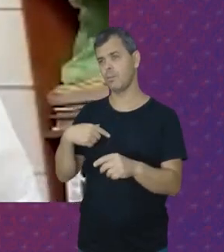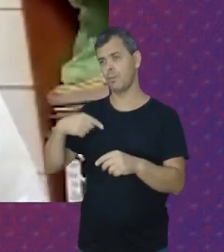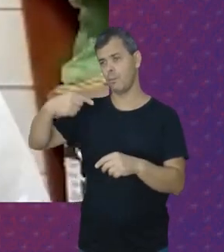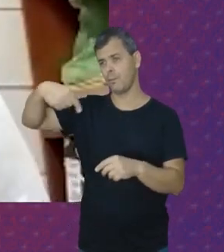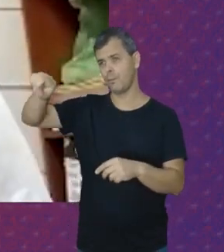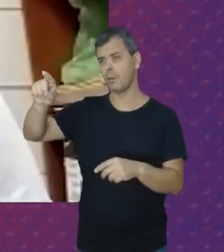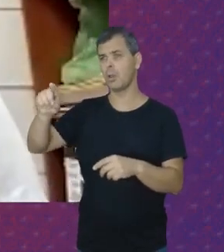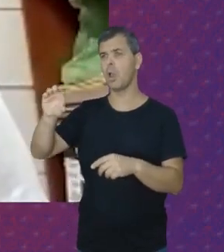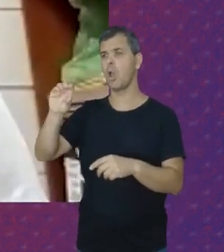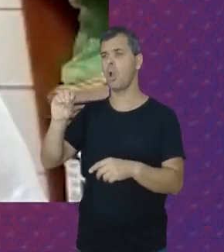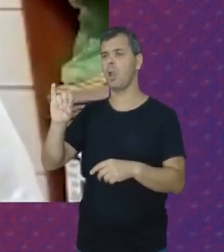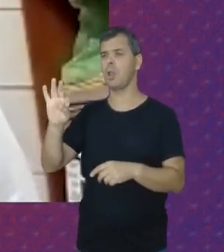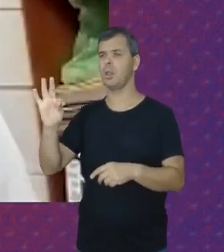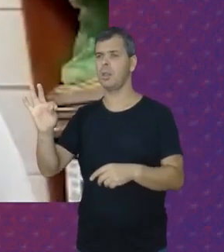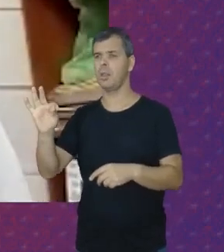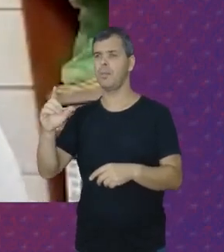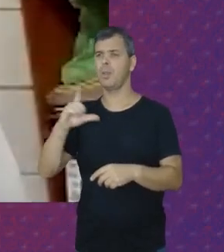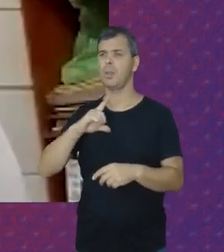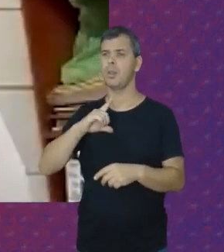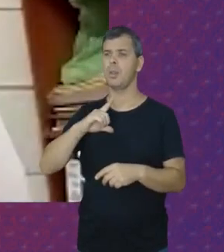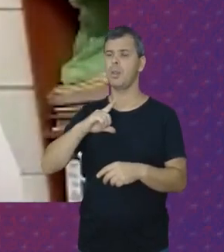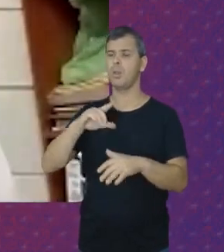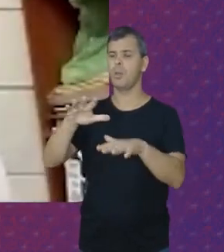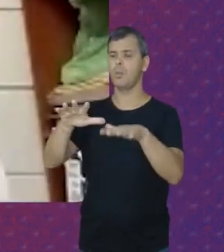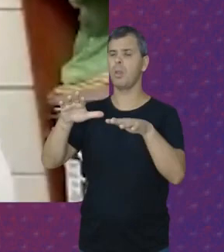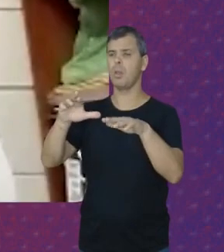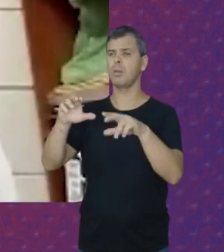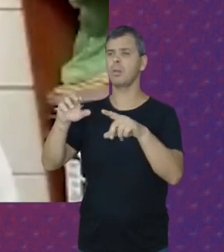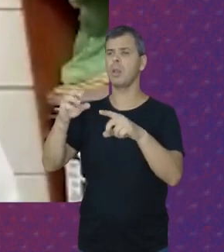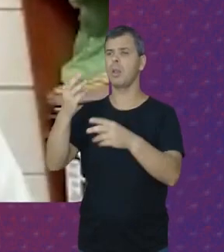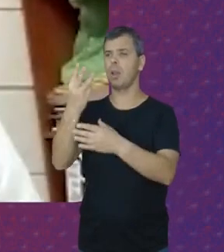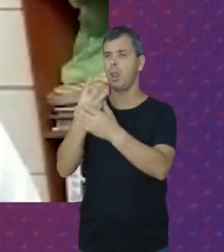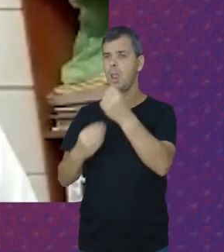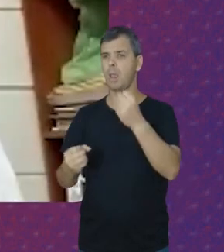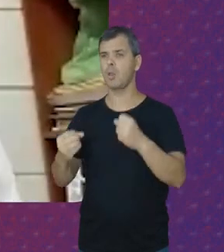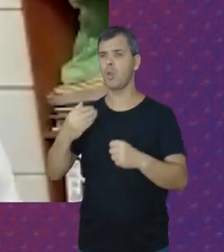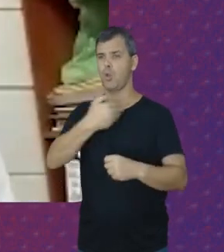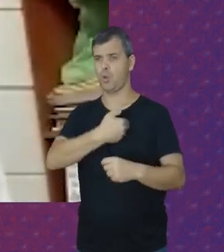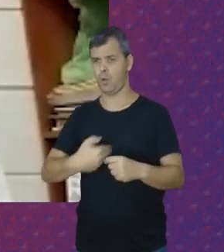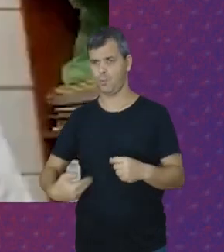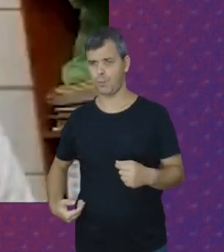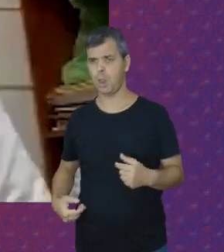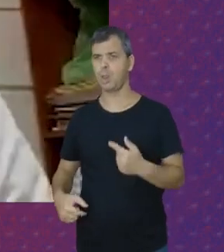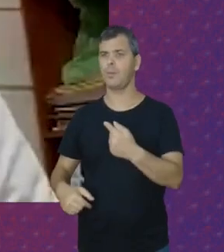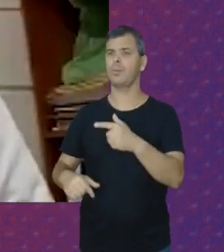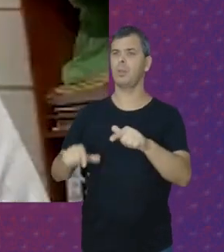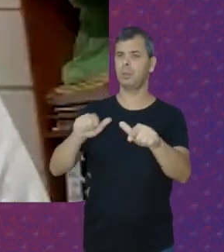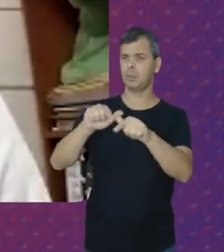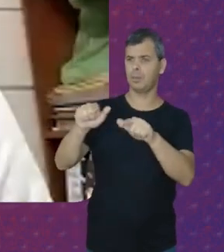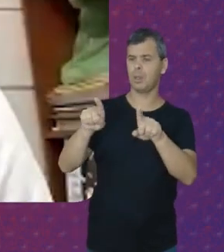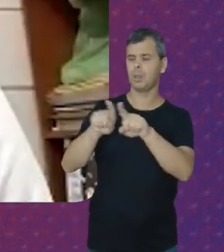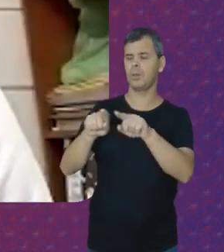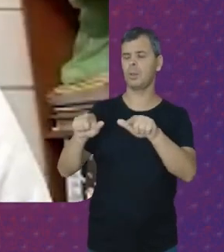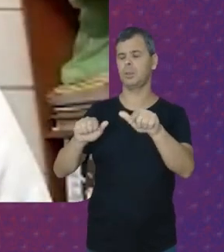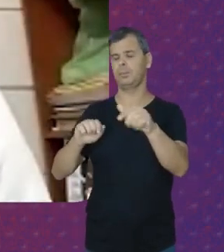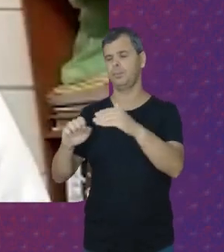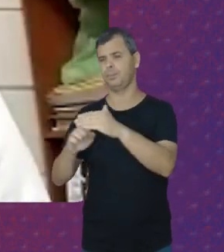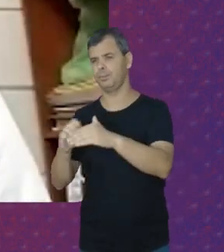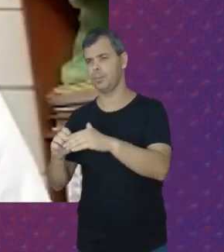Trabalho, da OIT, que é uma conferência tripartite, né, governo, trabalhadores e